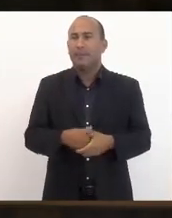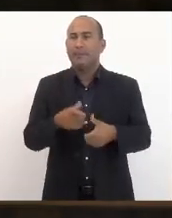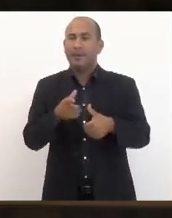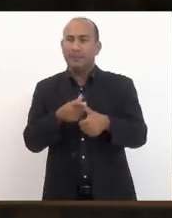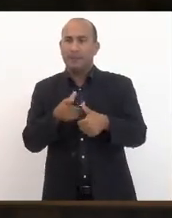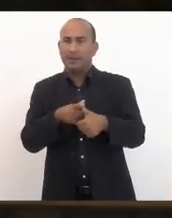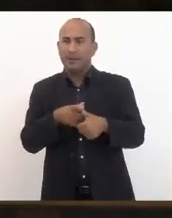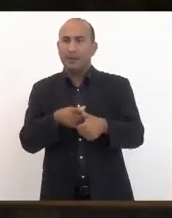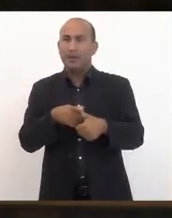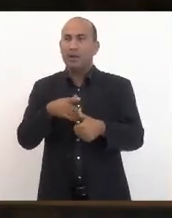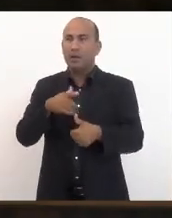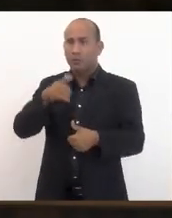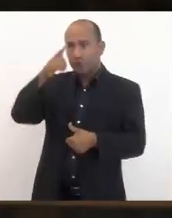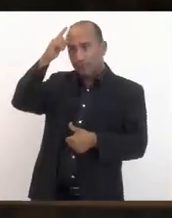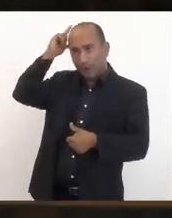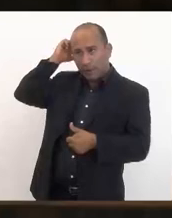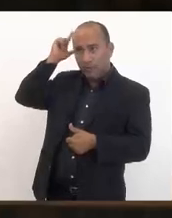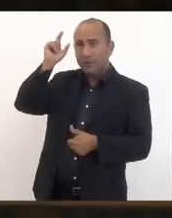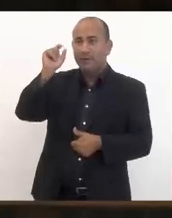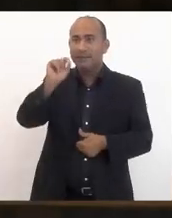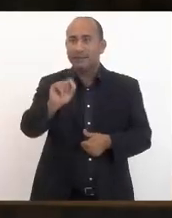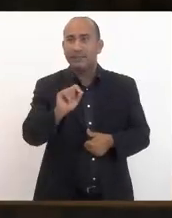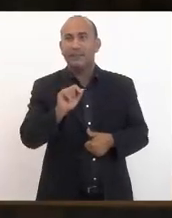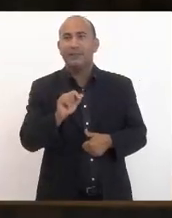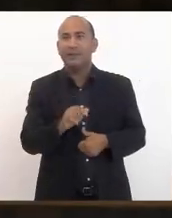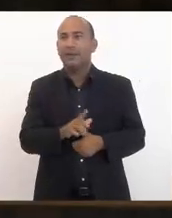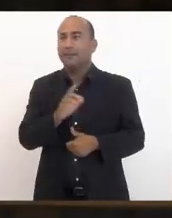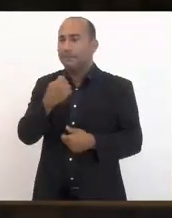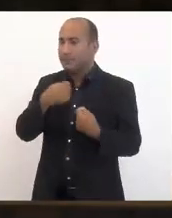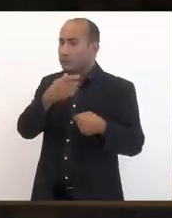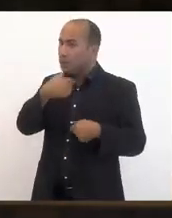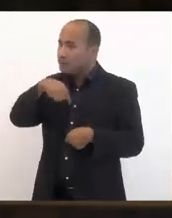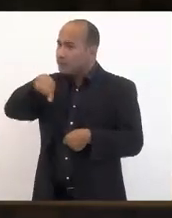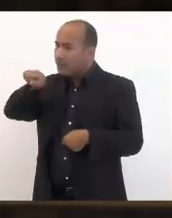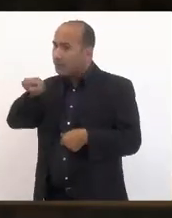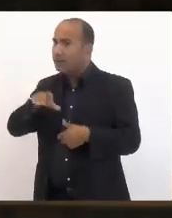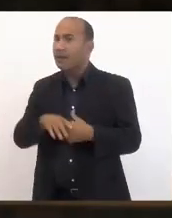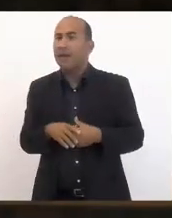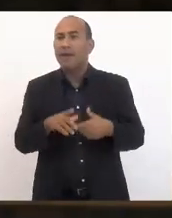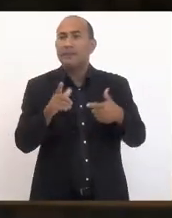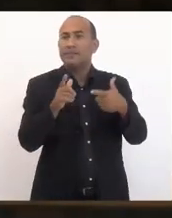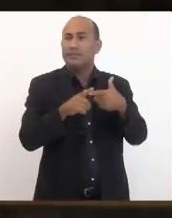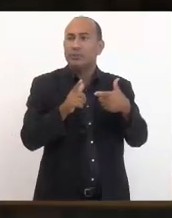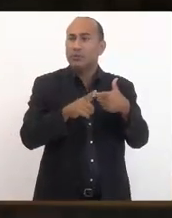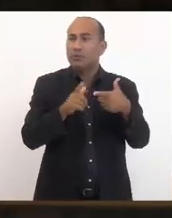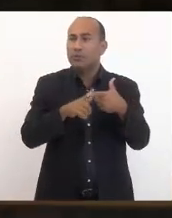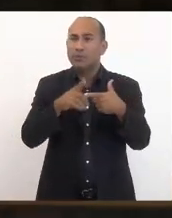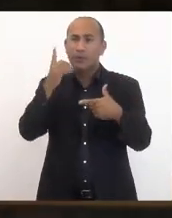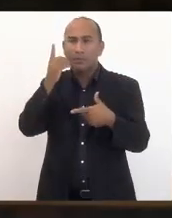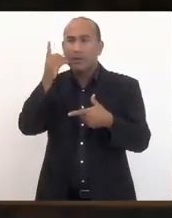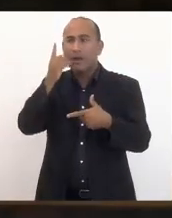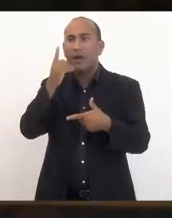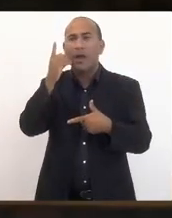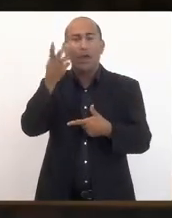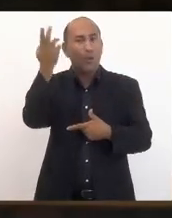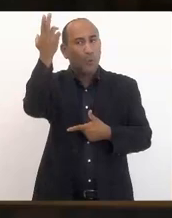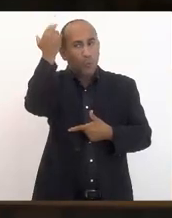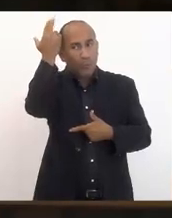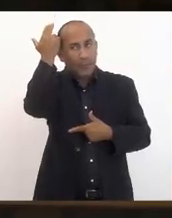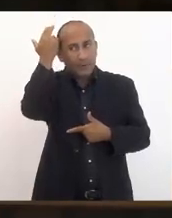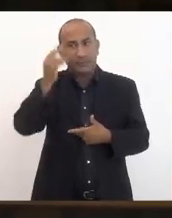orador inscrito, o nobre deputado Luiz Paulo, que precisou se retirar. Segundo orador inscrito, deputado Eliomar